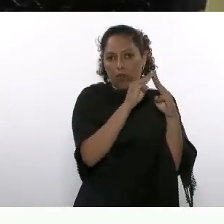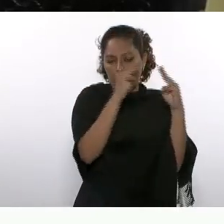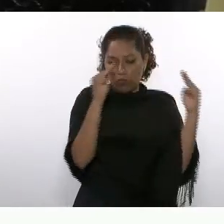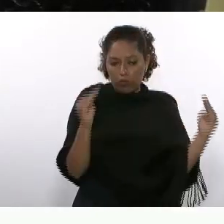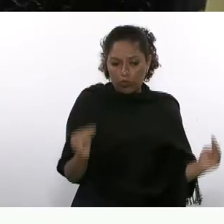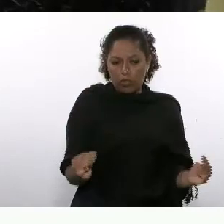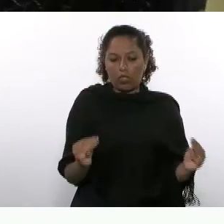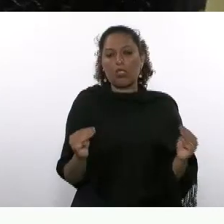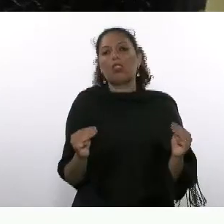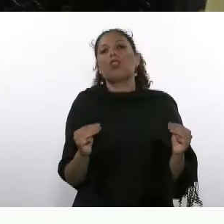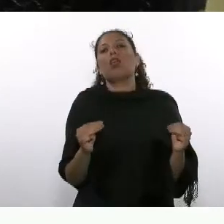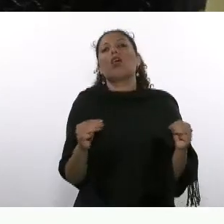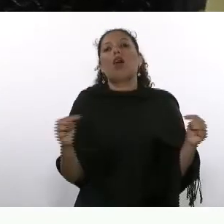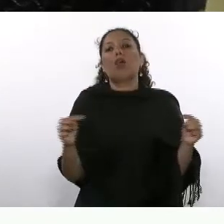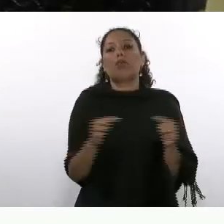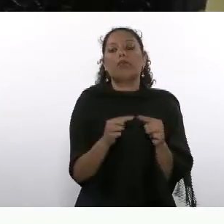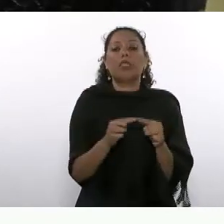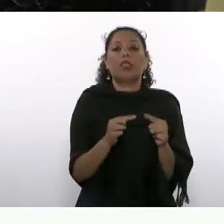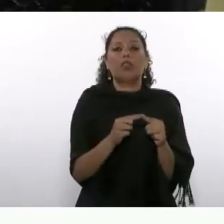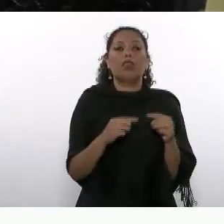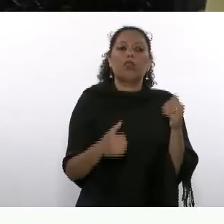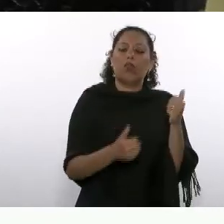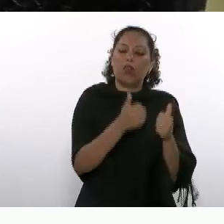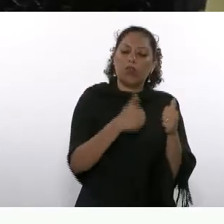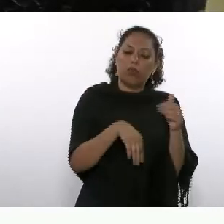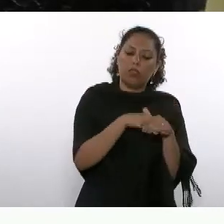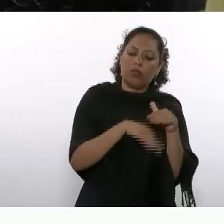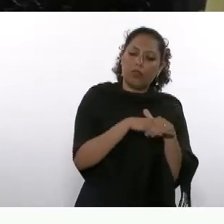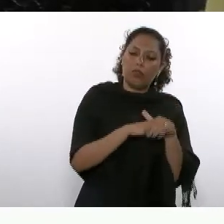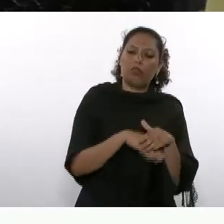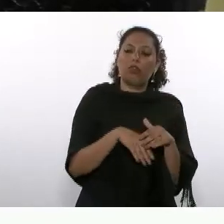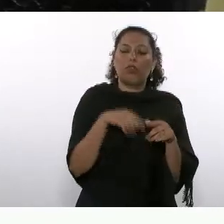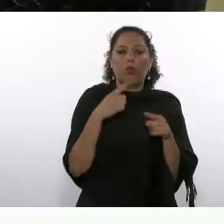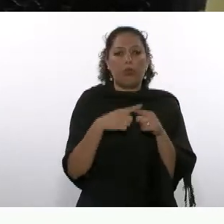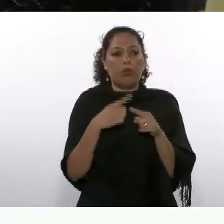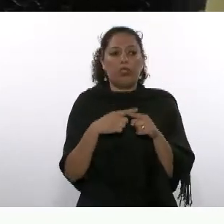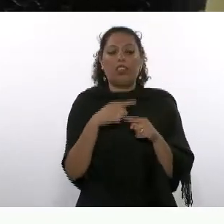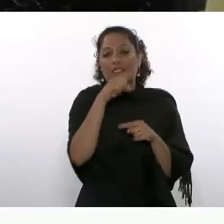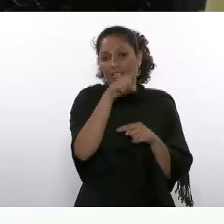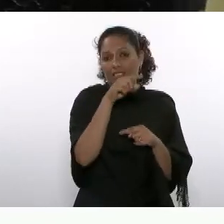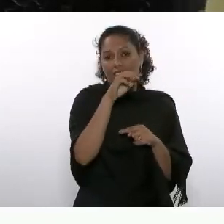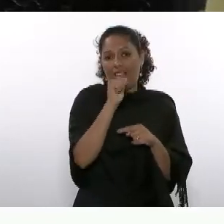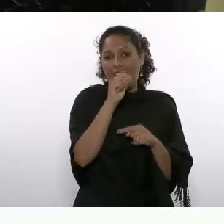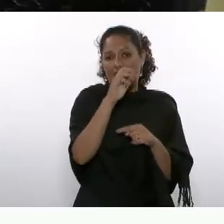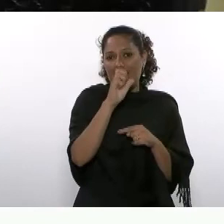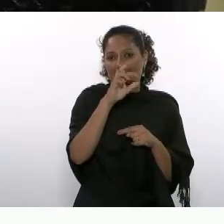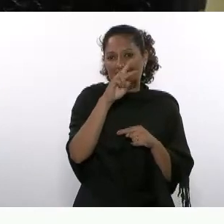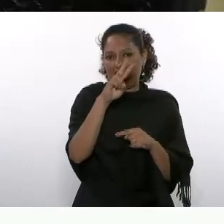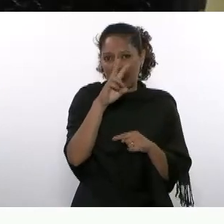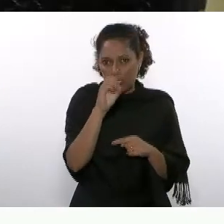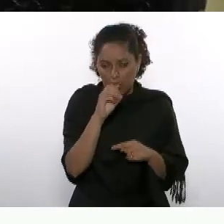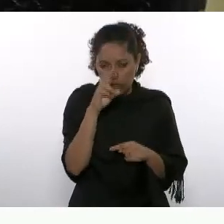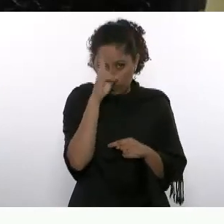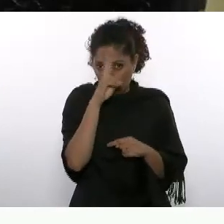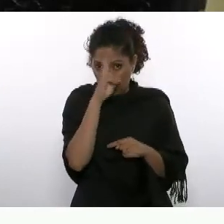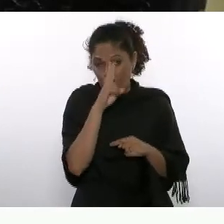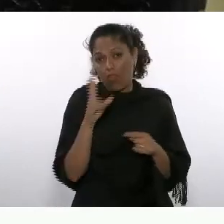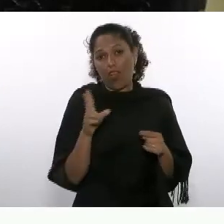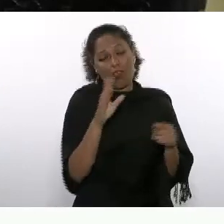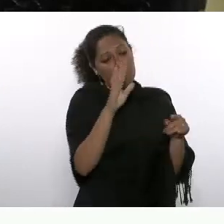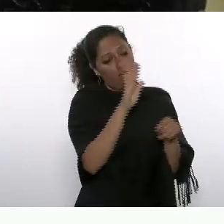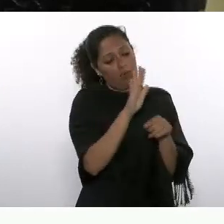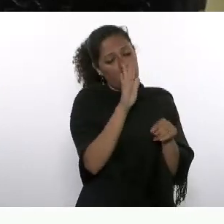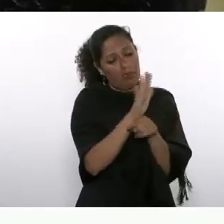museu, efetivamente um museu do futebol, porque eu tenho convicção que, em termos de acervo, o Rio de Janeiro tem muito mais potencial do que o museu em São